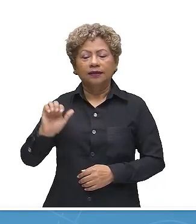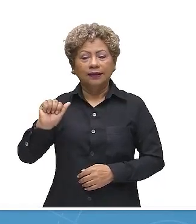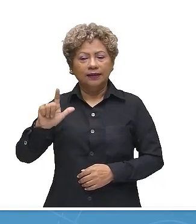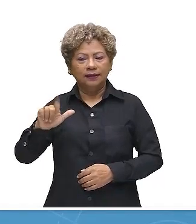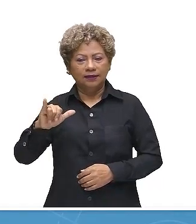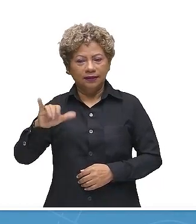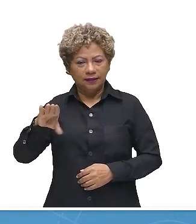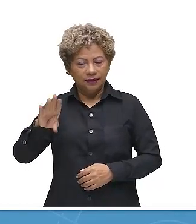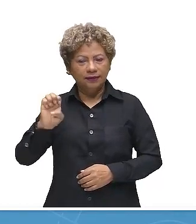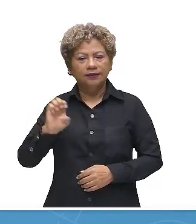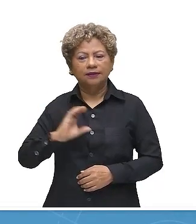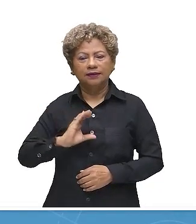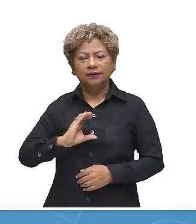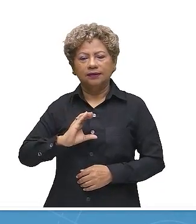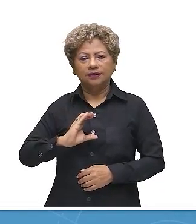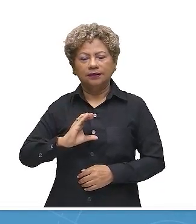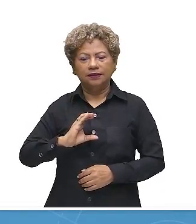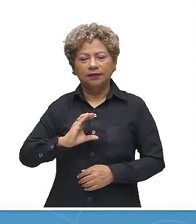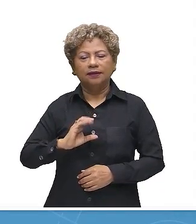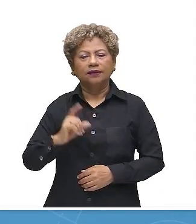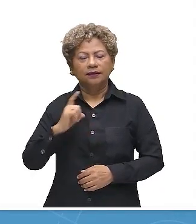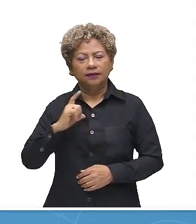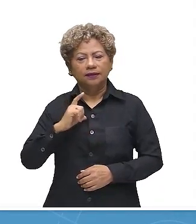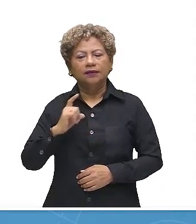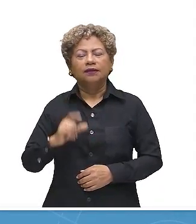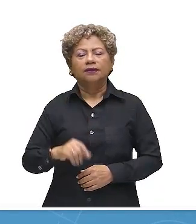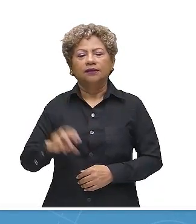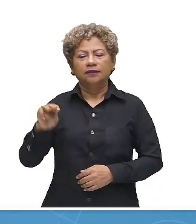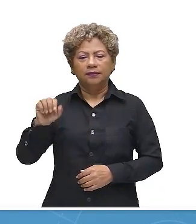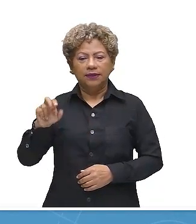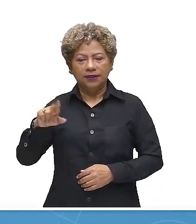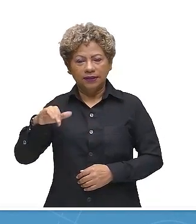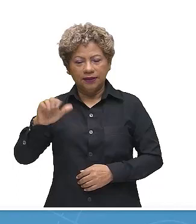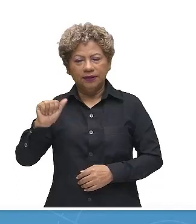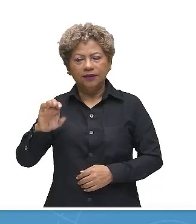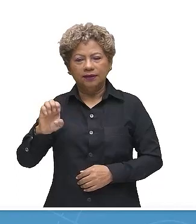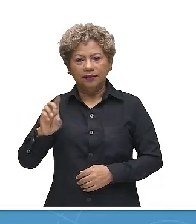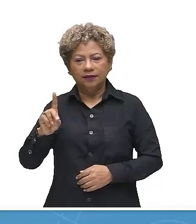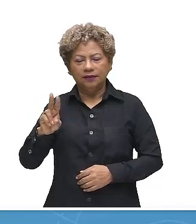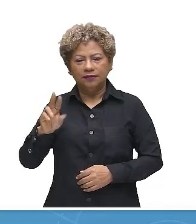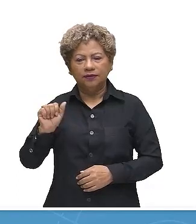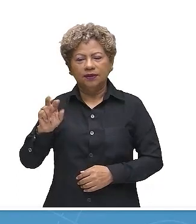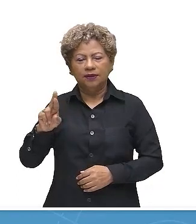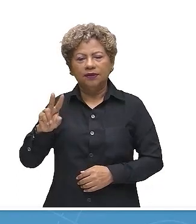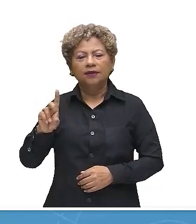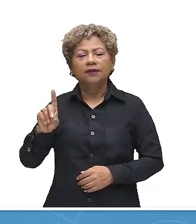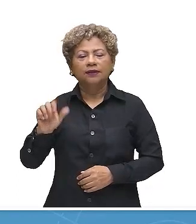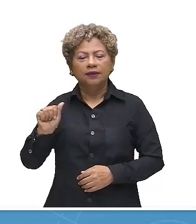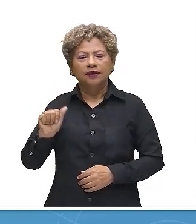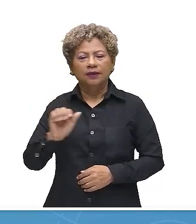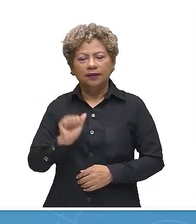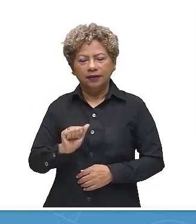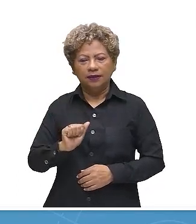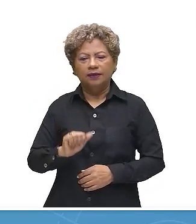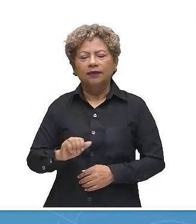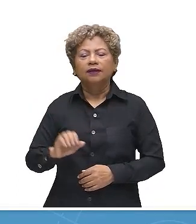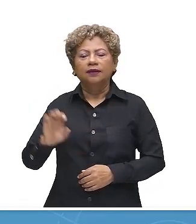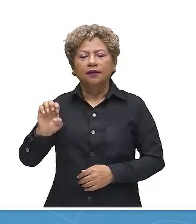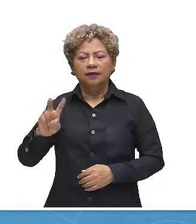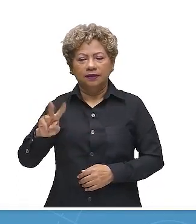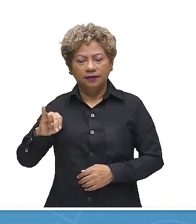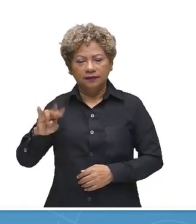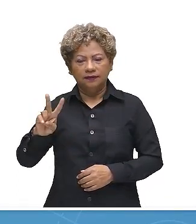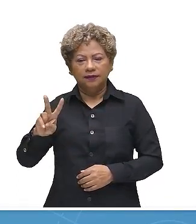Alice, C. Temos aqui Maria Eduarda, A. Igor, copo B, Evelyn, copo